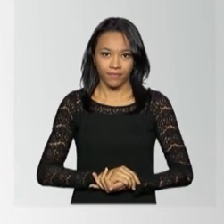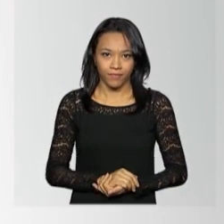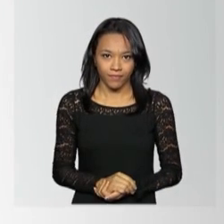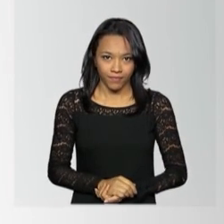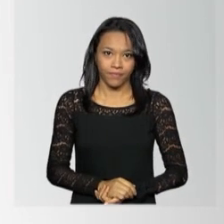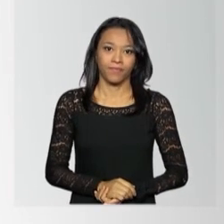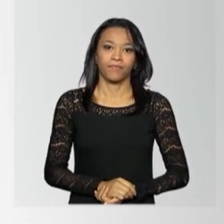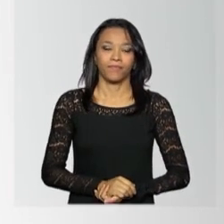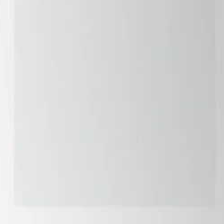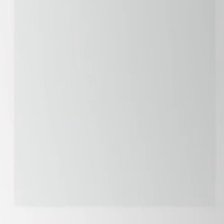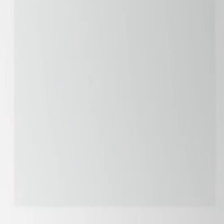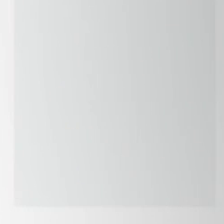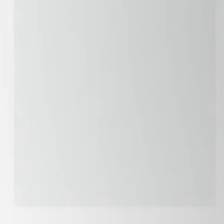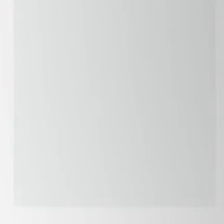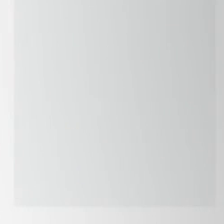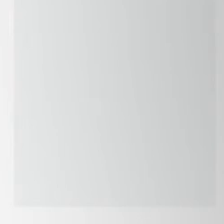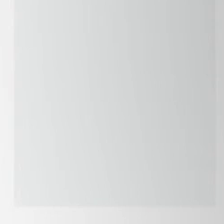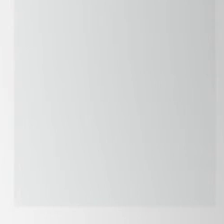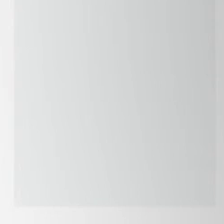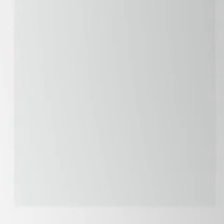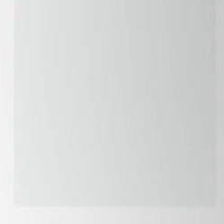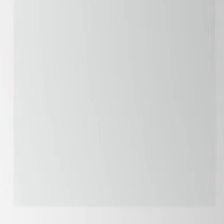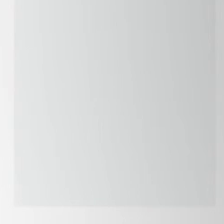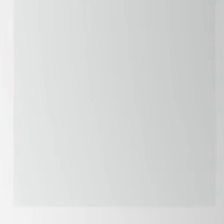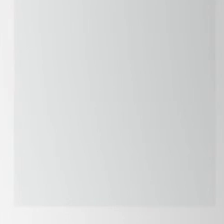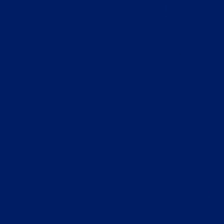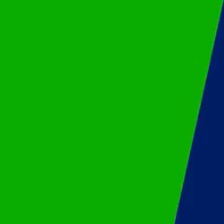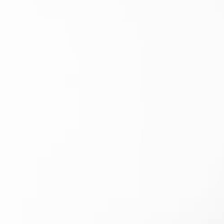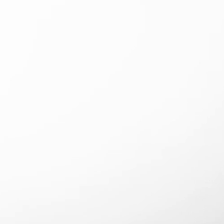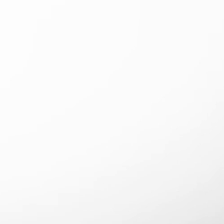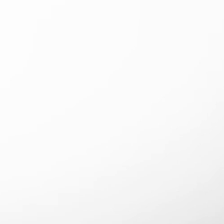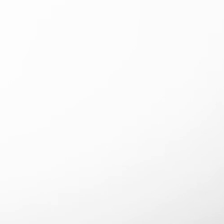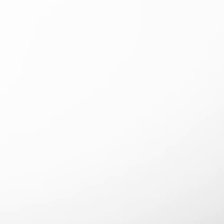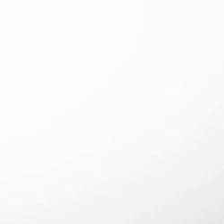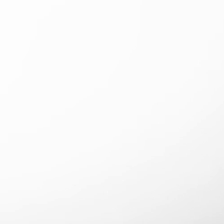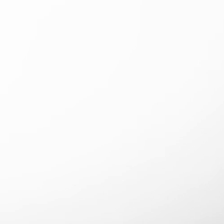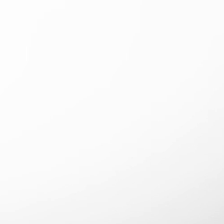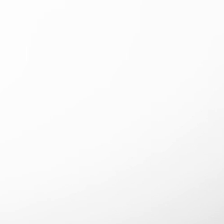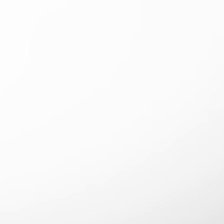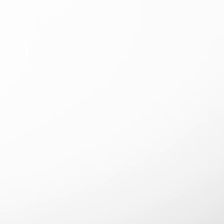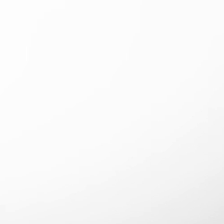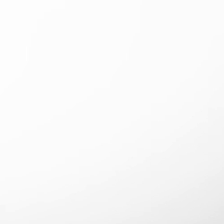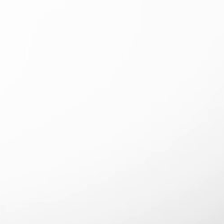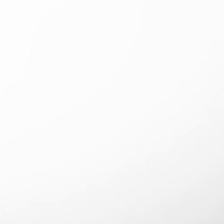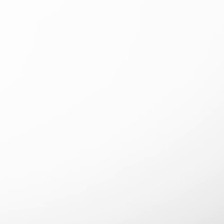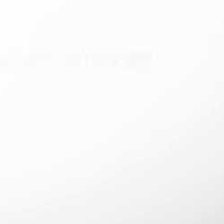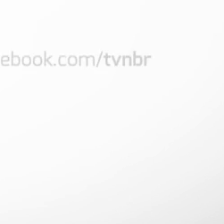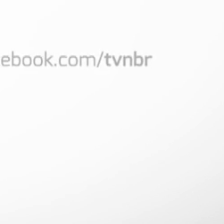www.receita.fazenda.gov.br.